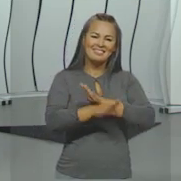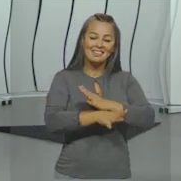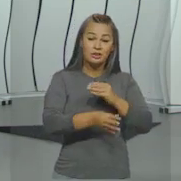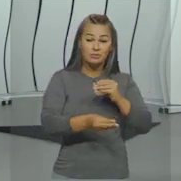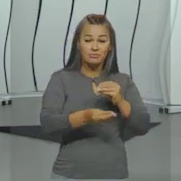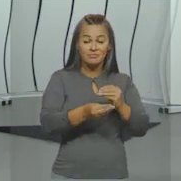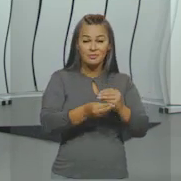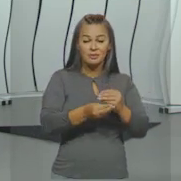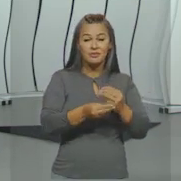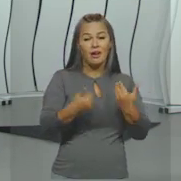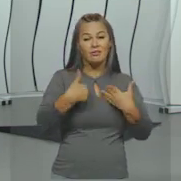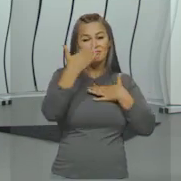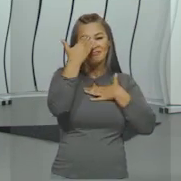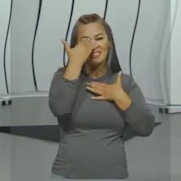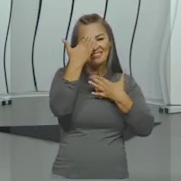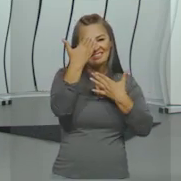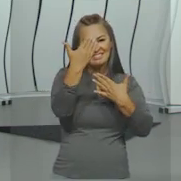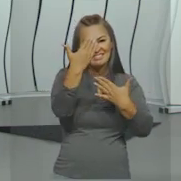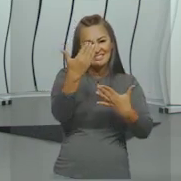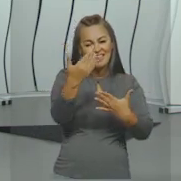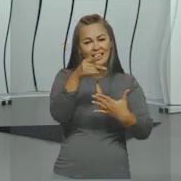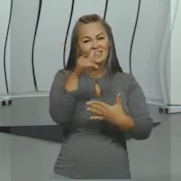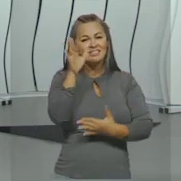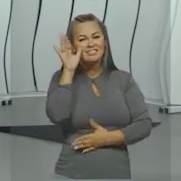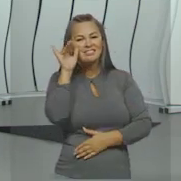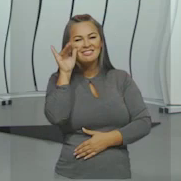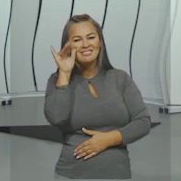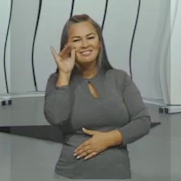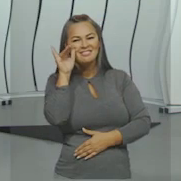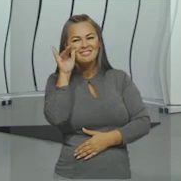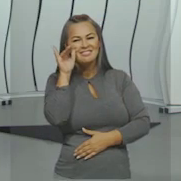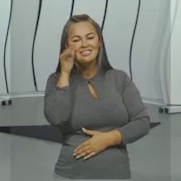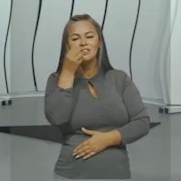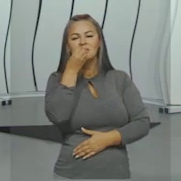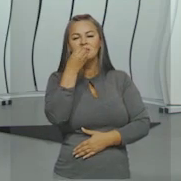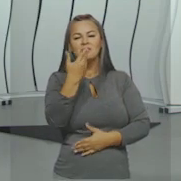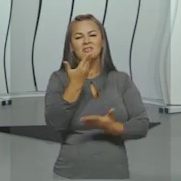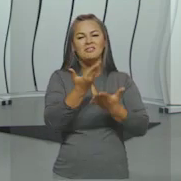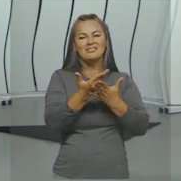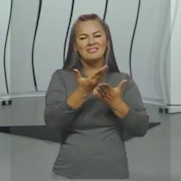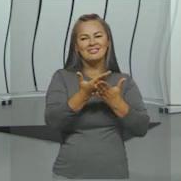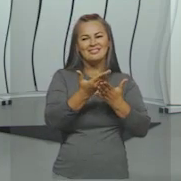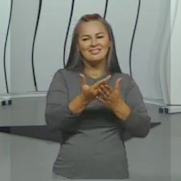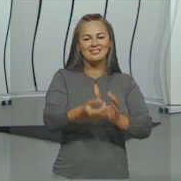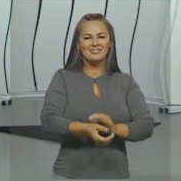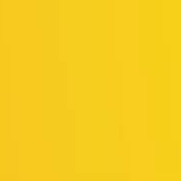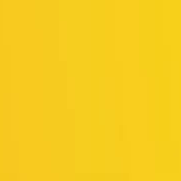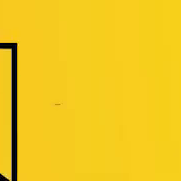No mais, eu agradeço a sua audiência e bons estudos.